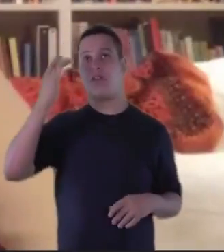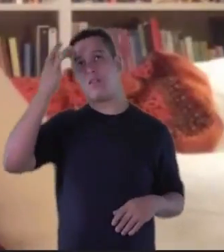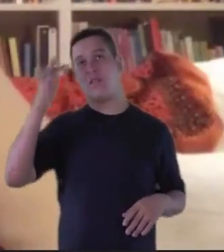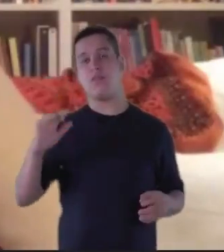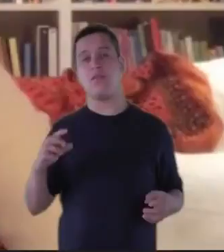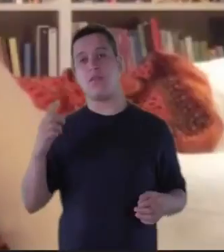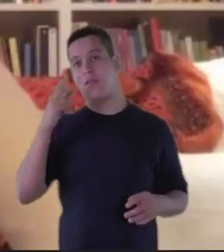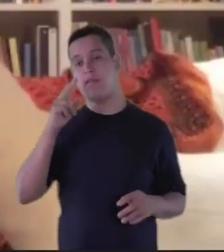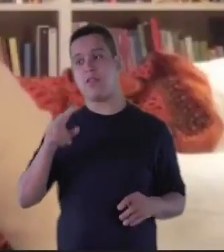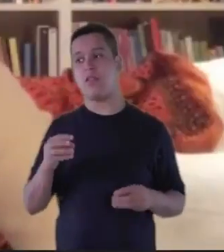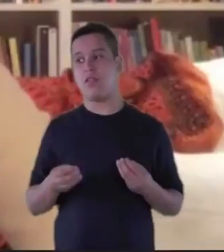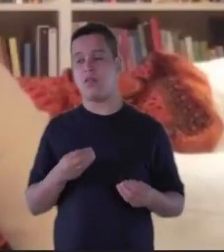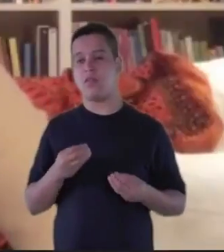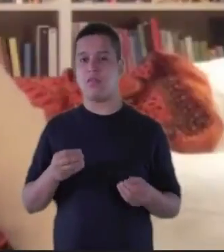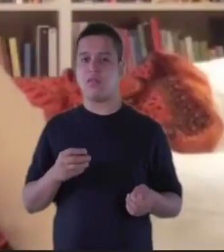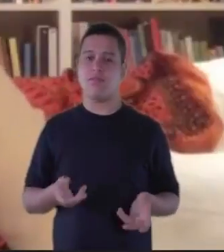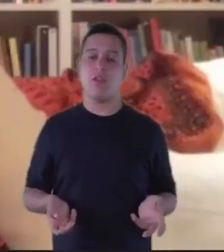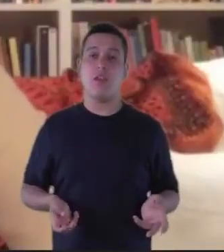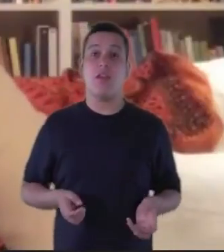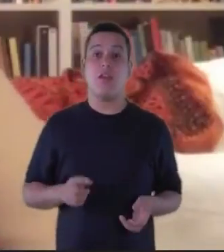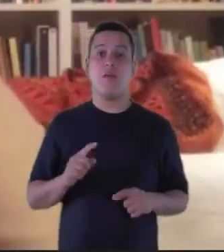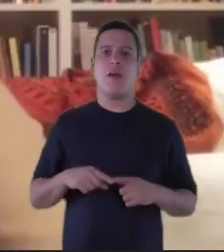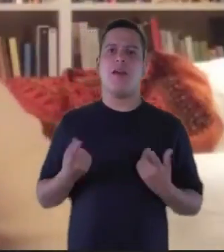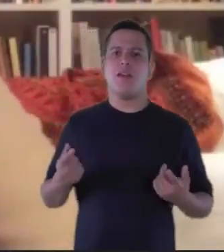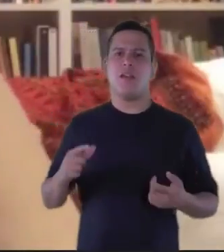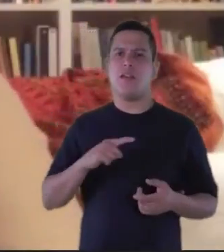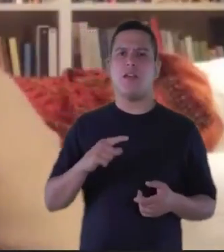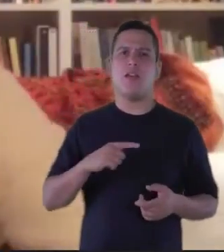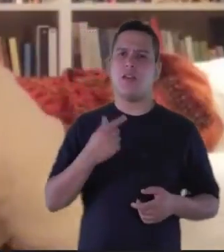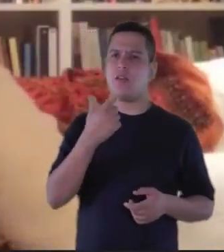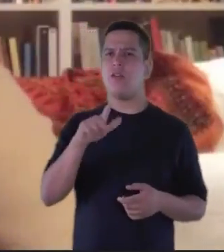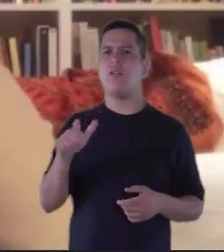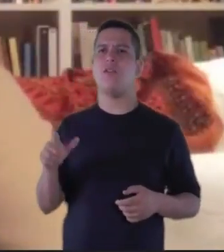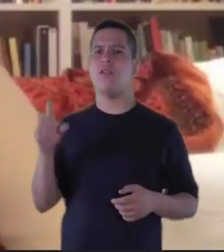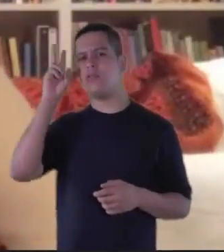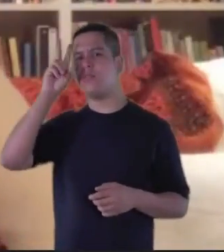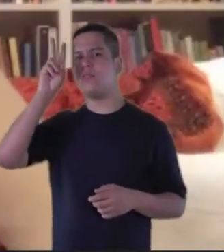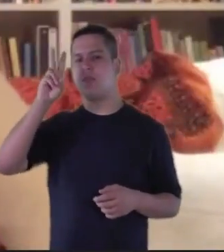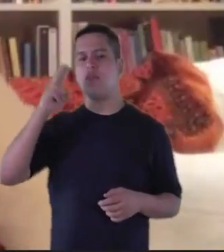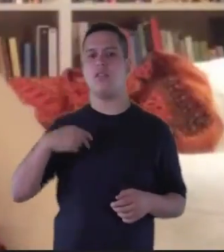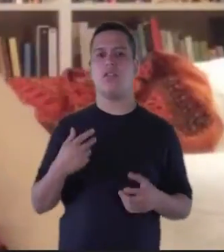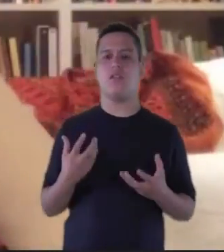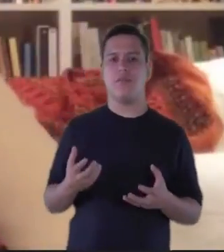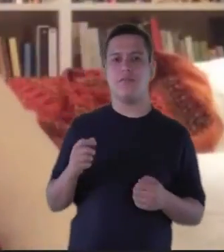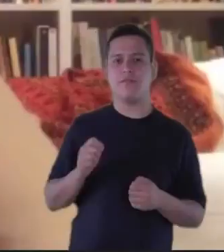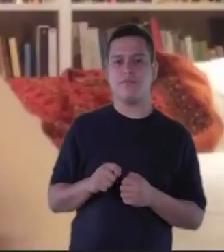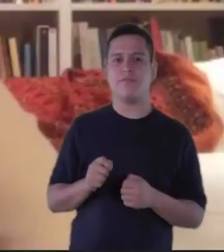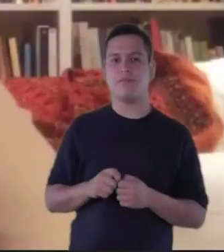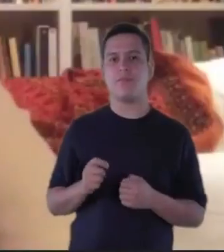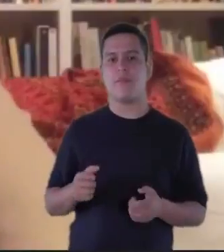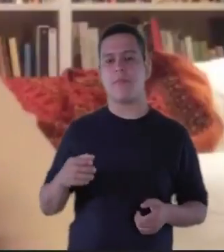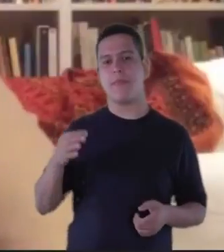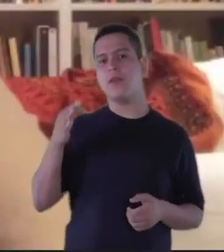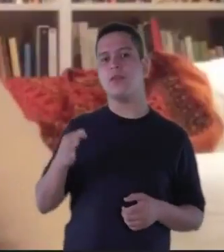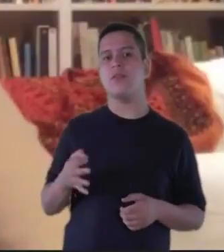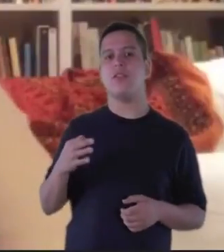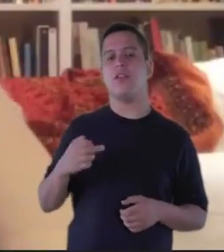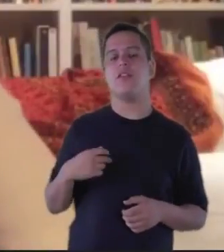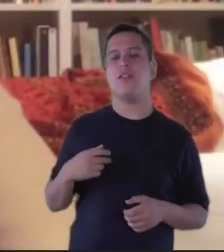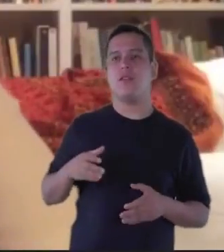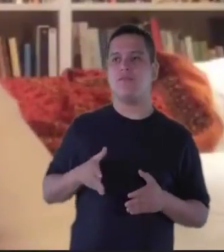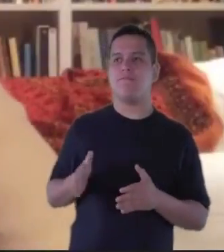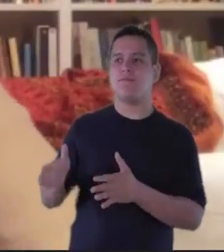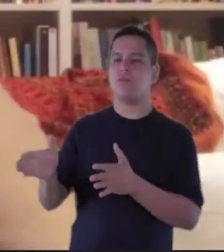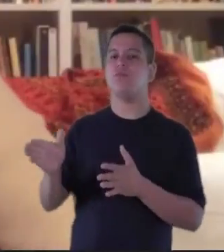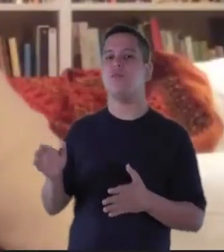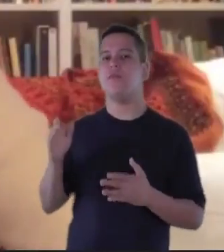eu tenho outras vontades aí também de outros roteiros também, de outros documentários, e com certeza eu vou um pouco para esse caminho também agora, porque